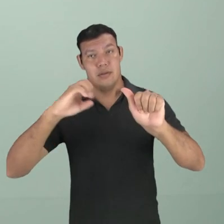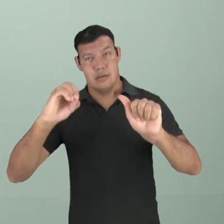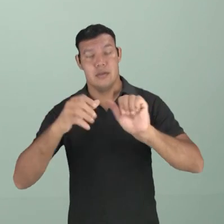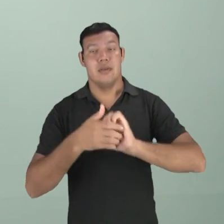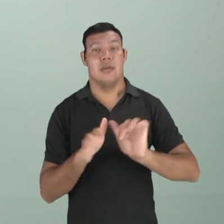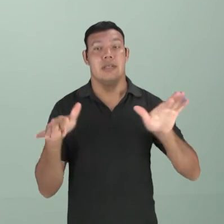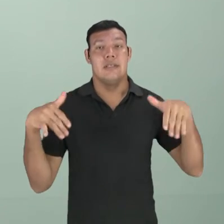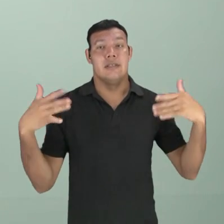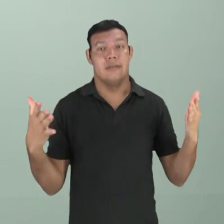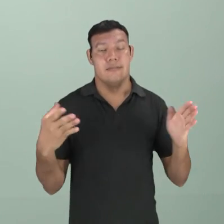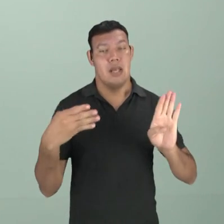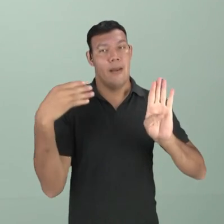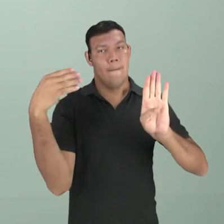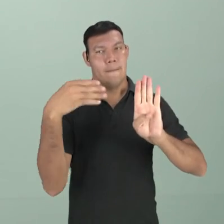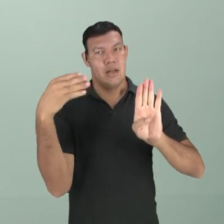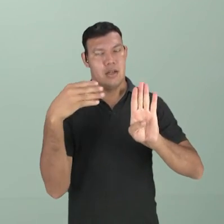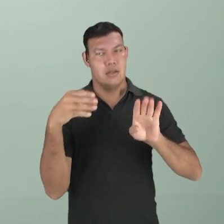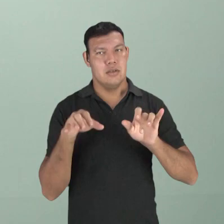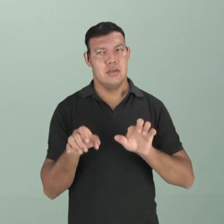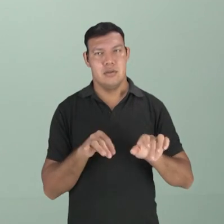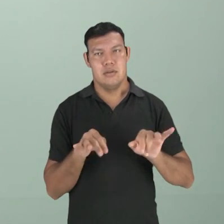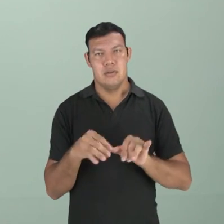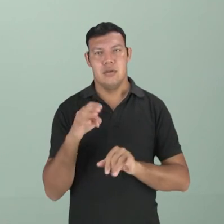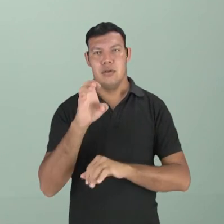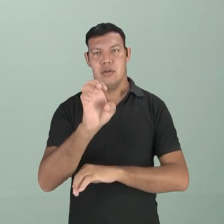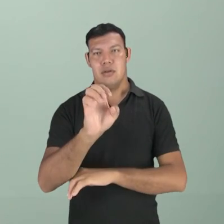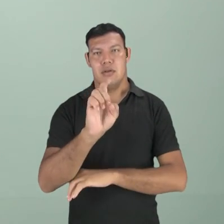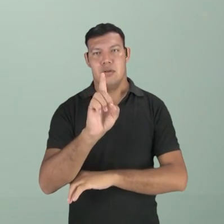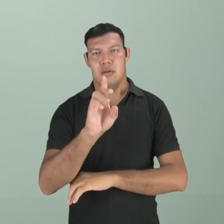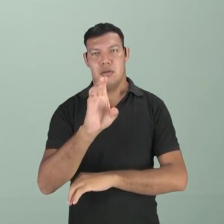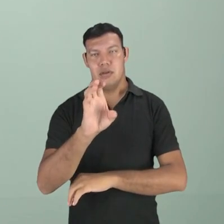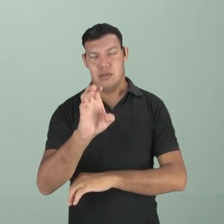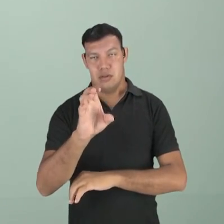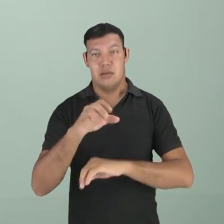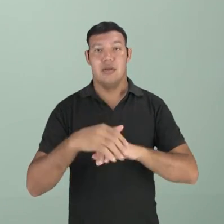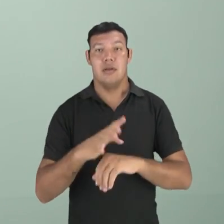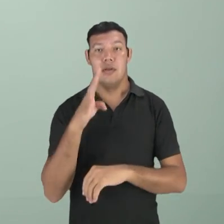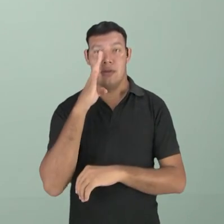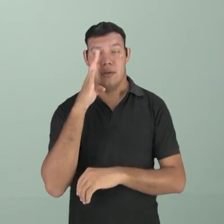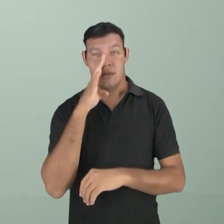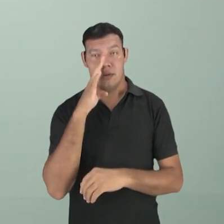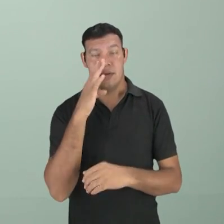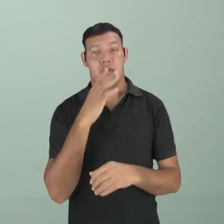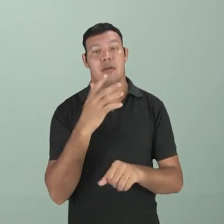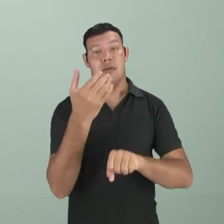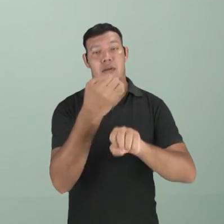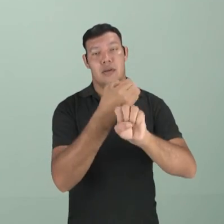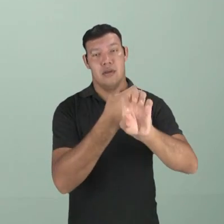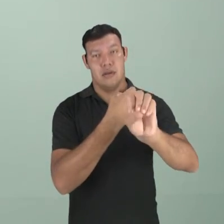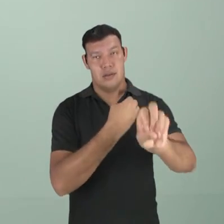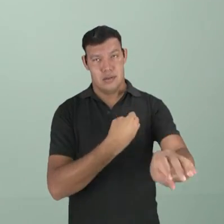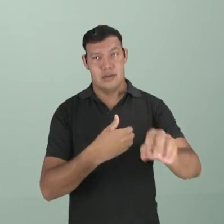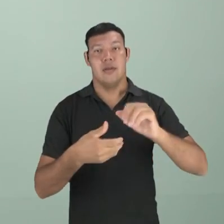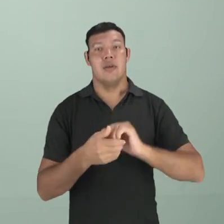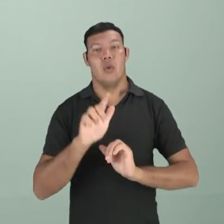mais, acessem o nosso portal eduque.acre, assistam a esse vídeo